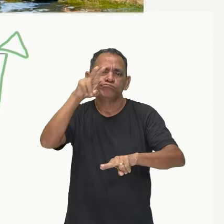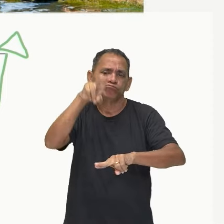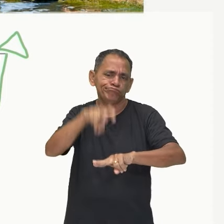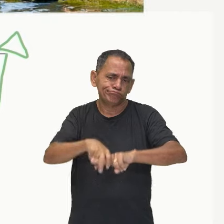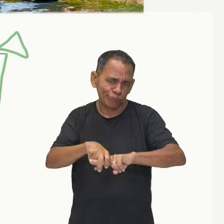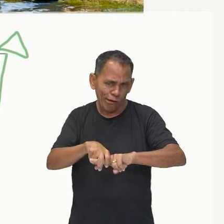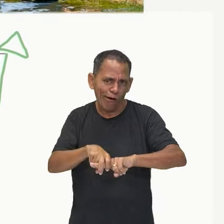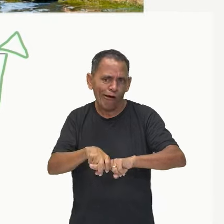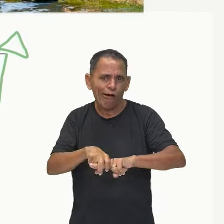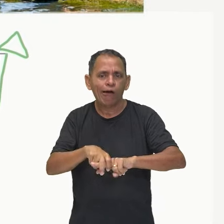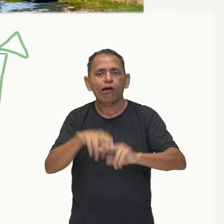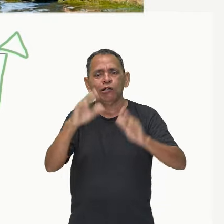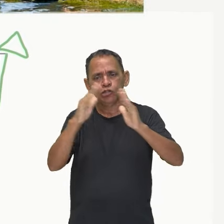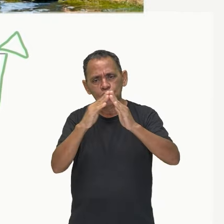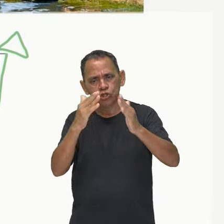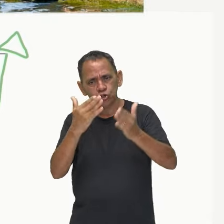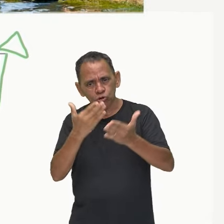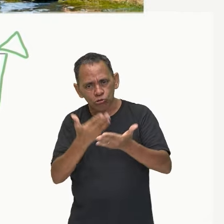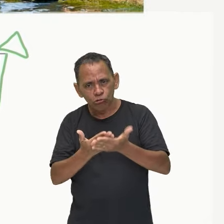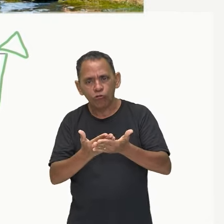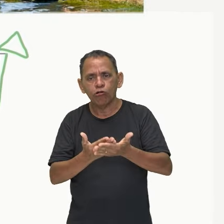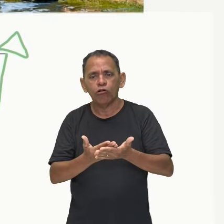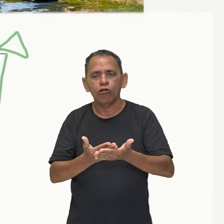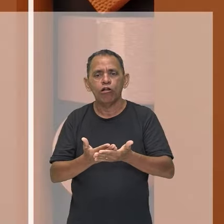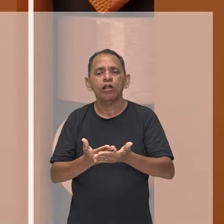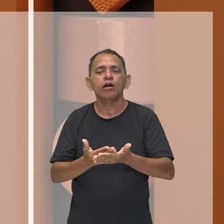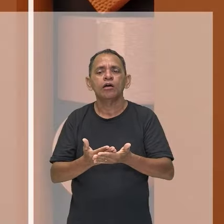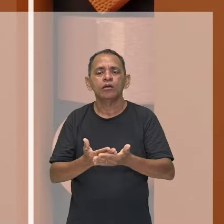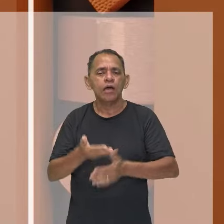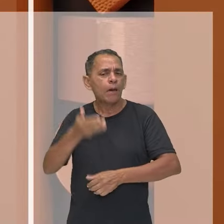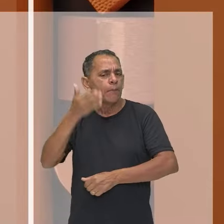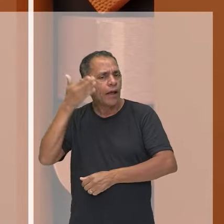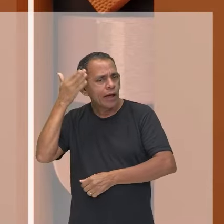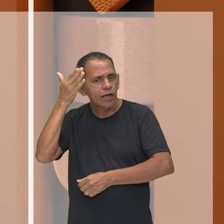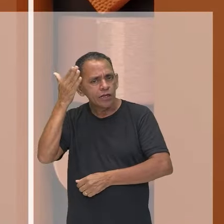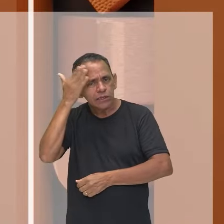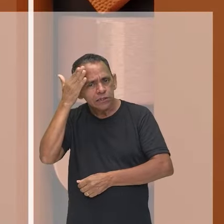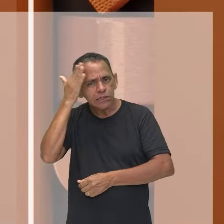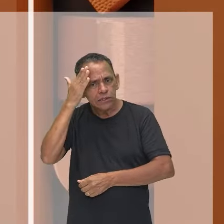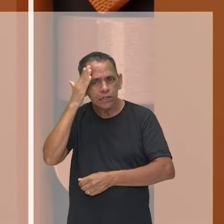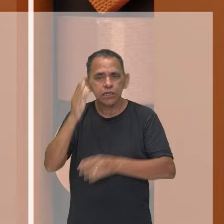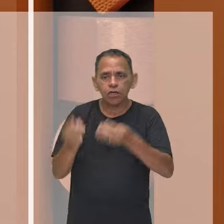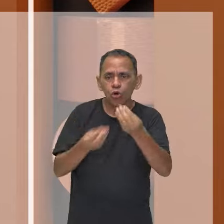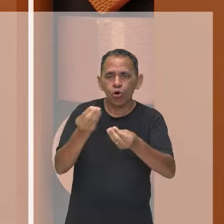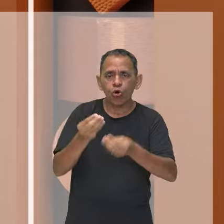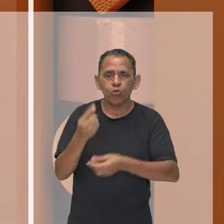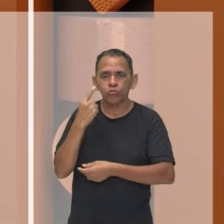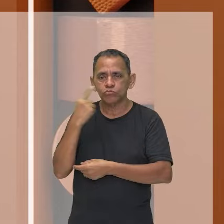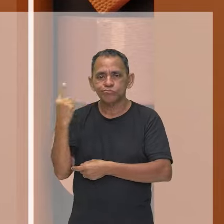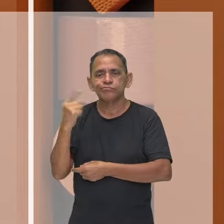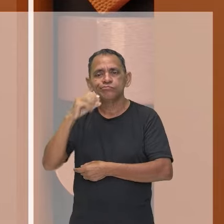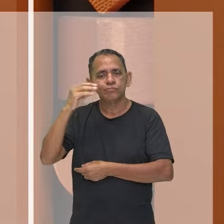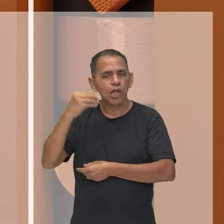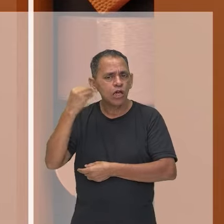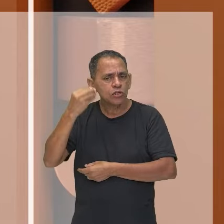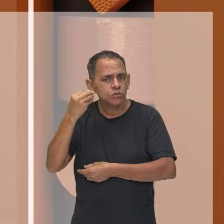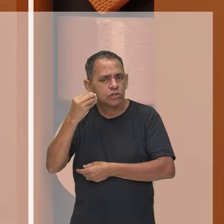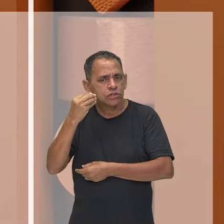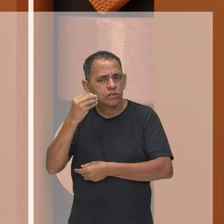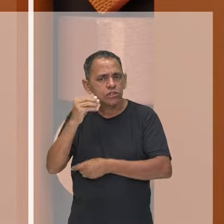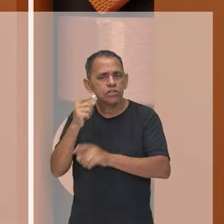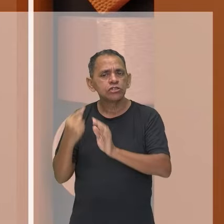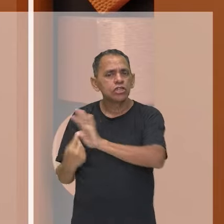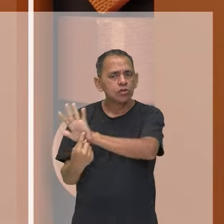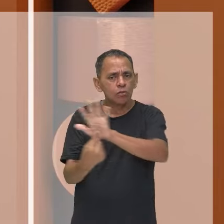para poder entender, né, o que está dizendo essa imagem aí. Eu não precisei ir para um banco de escola